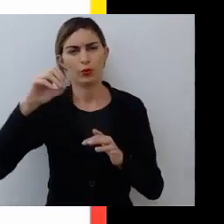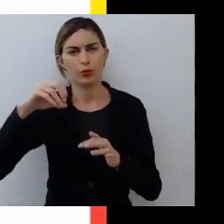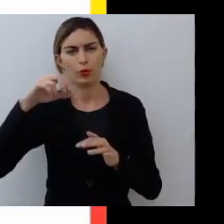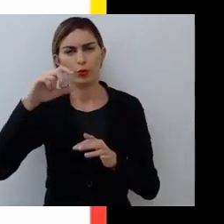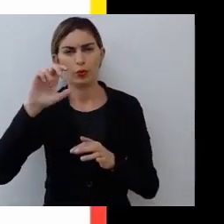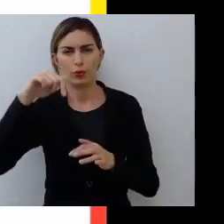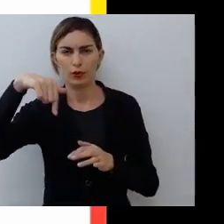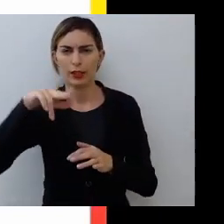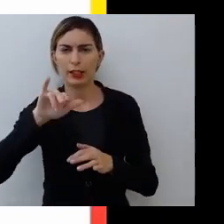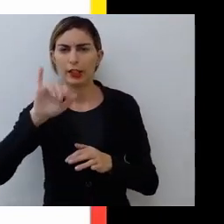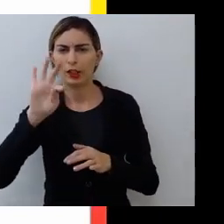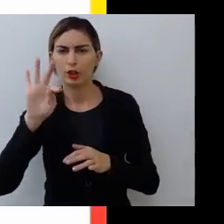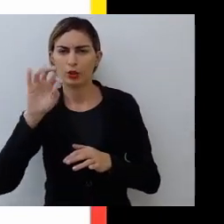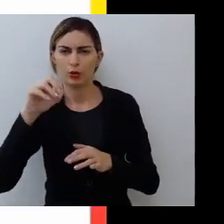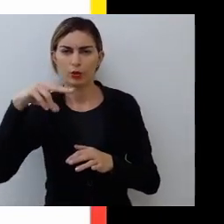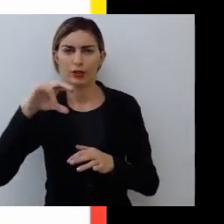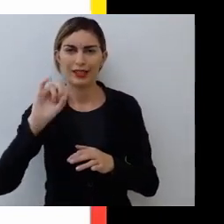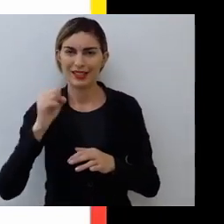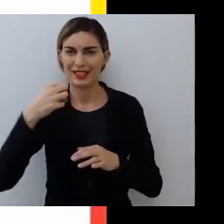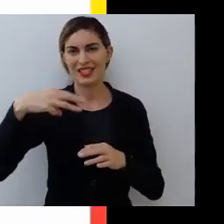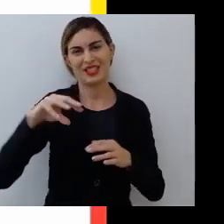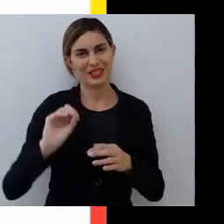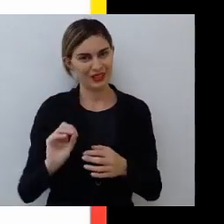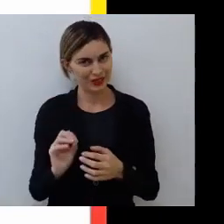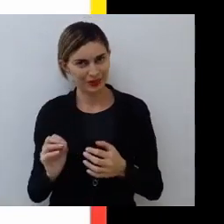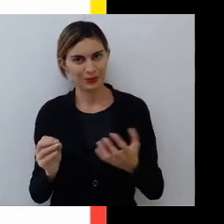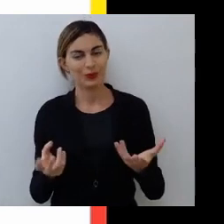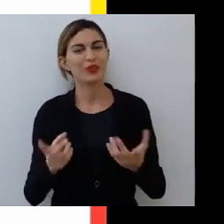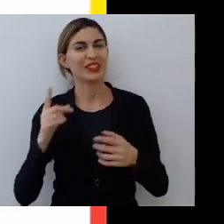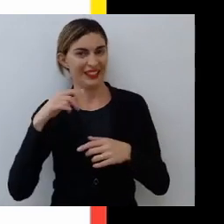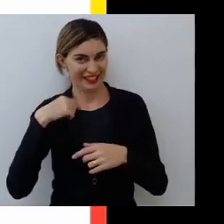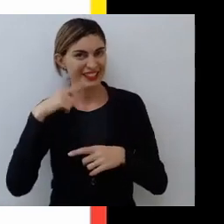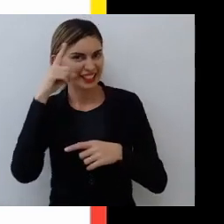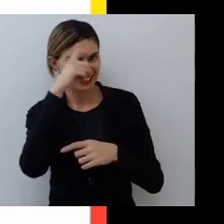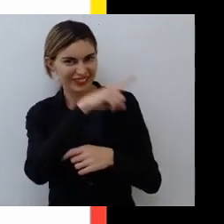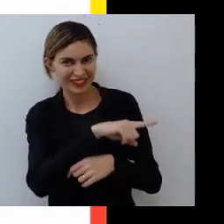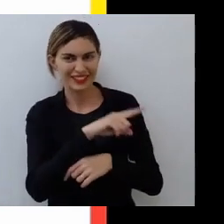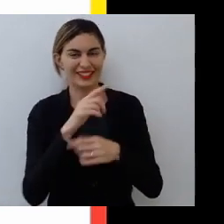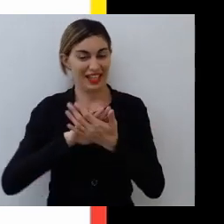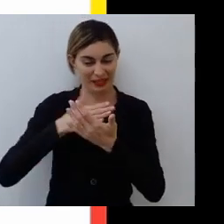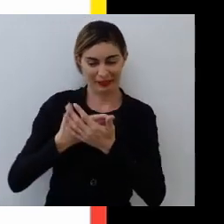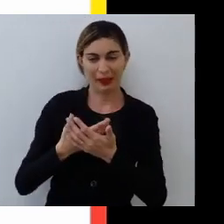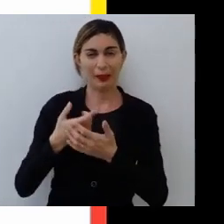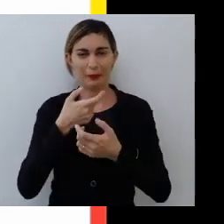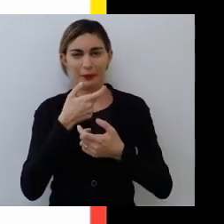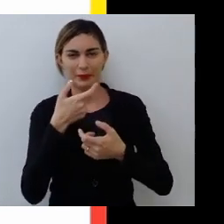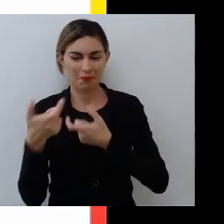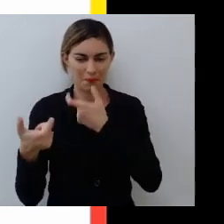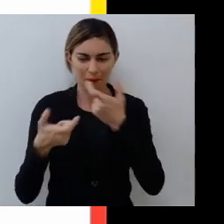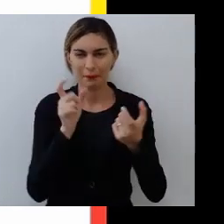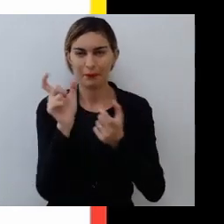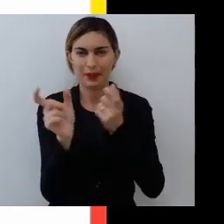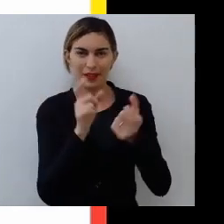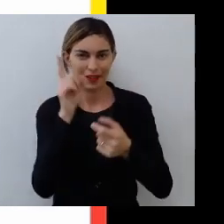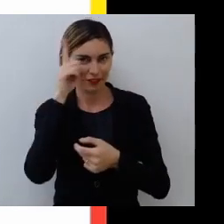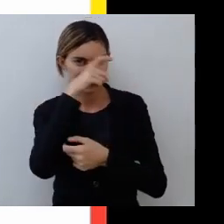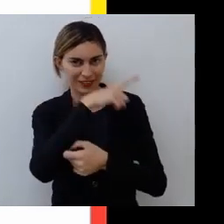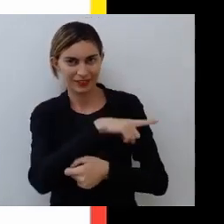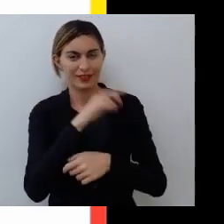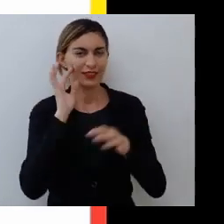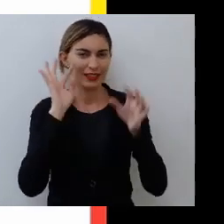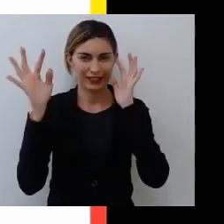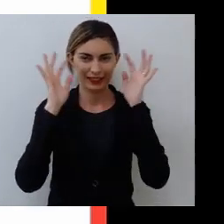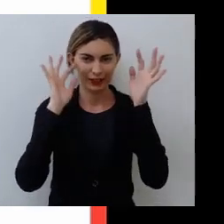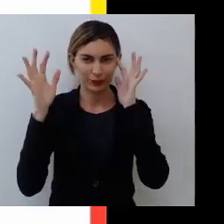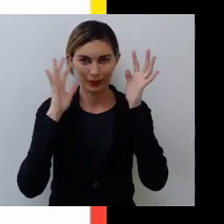autoquitonismo. Coitada da menina de Libra, já está se quebrando com essas teorias. Tá? Mas vamos seguir aqui. Ó.